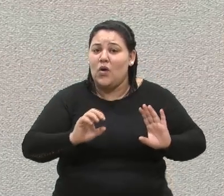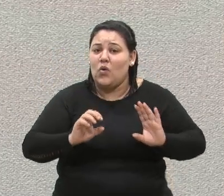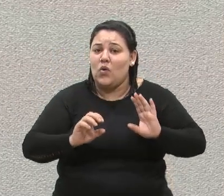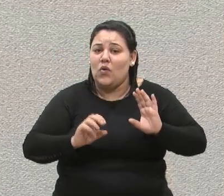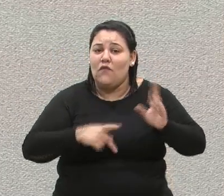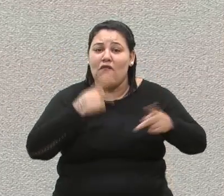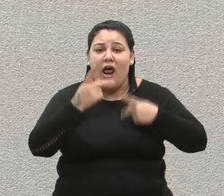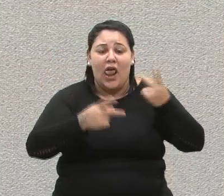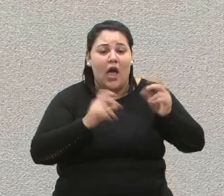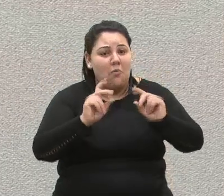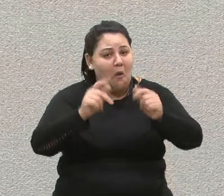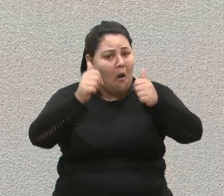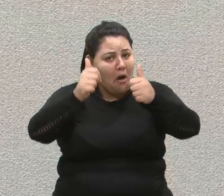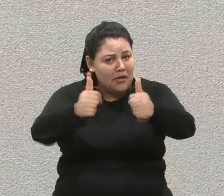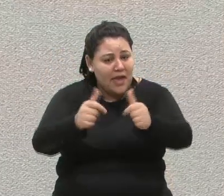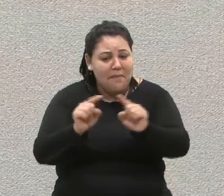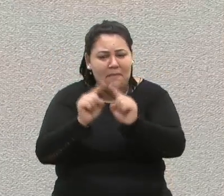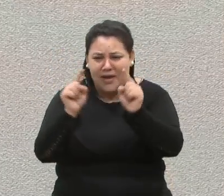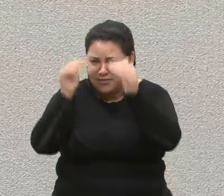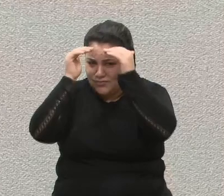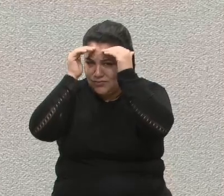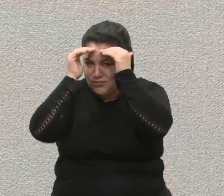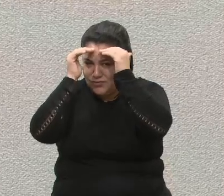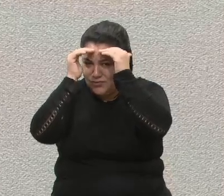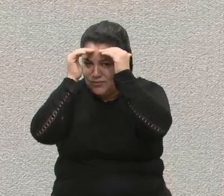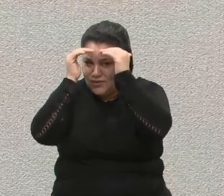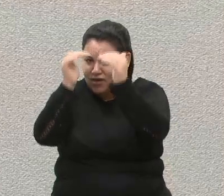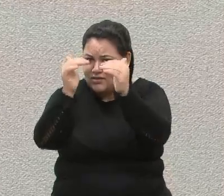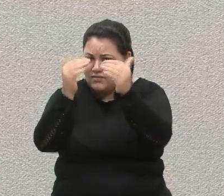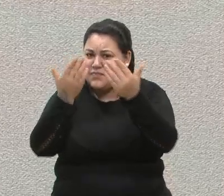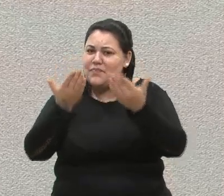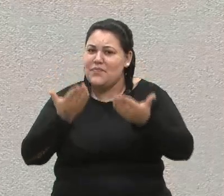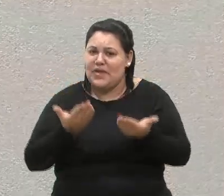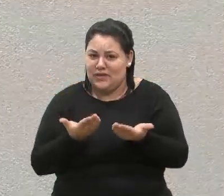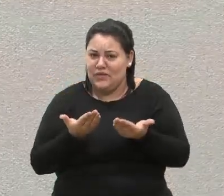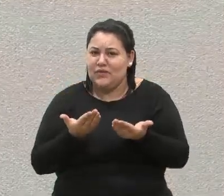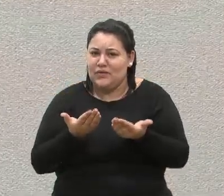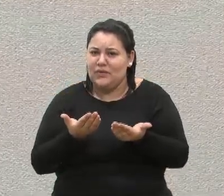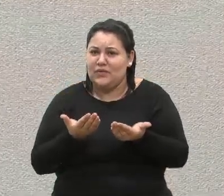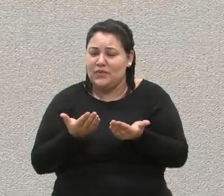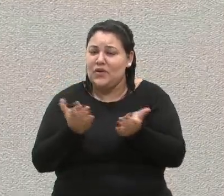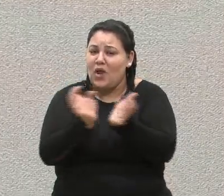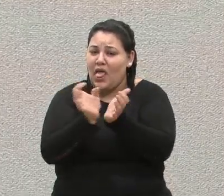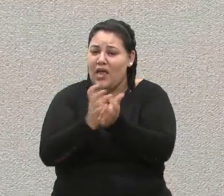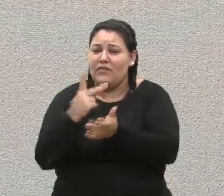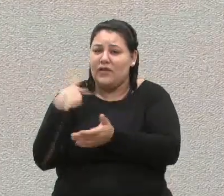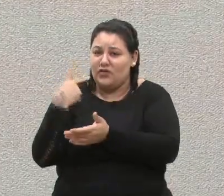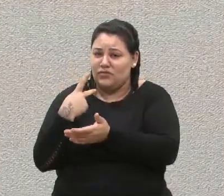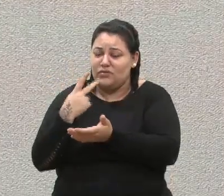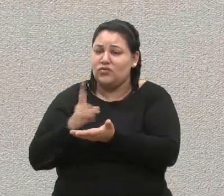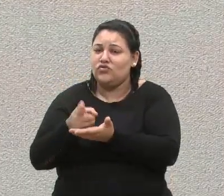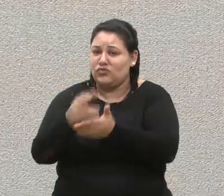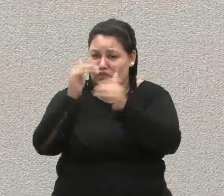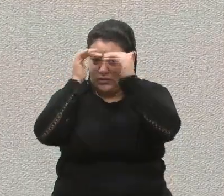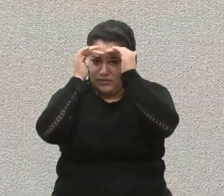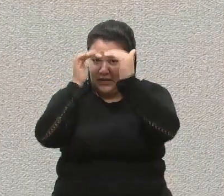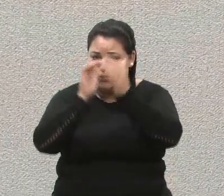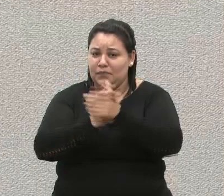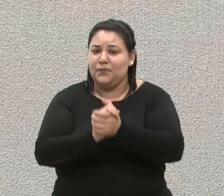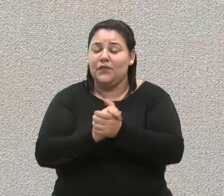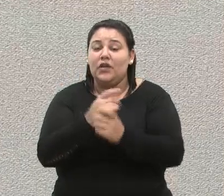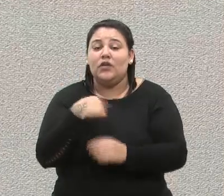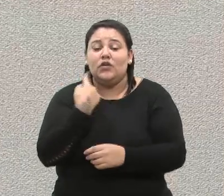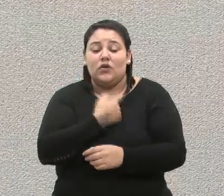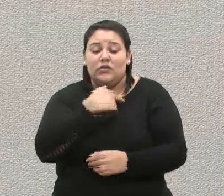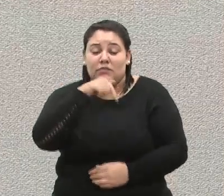é permitida, evidentemente, mas assim a gente roga que os colegas mantenham o respeito. Nós estamos aqui